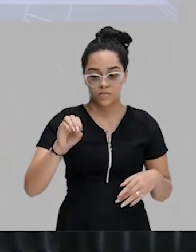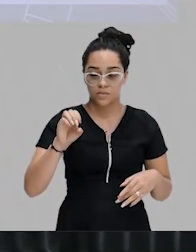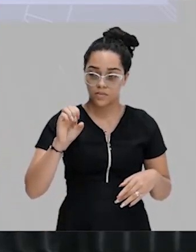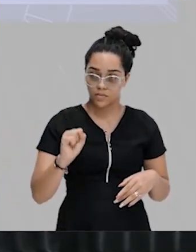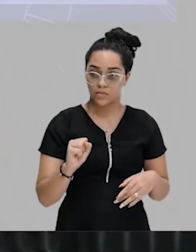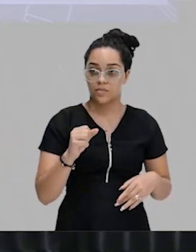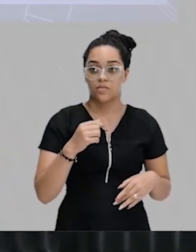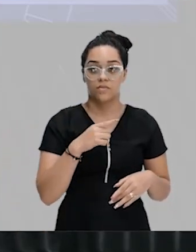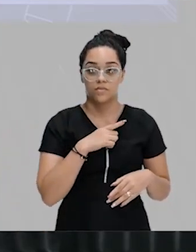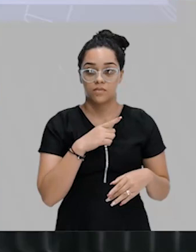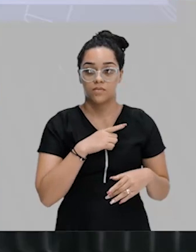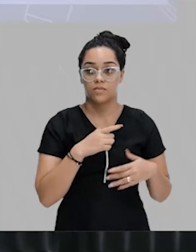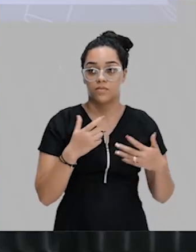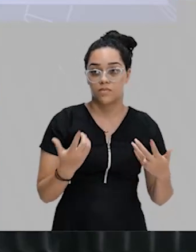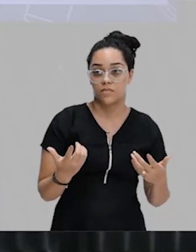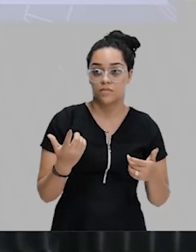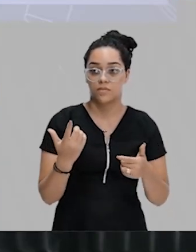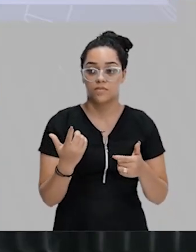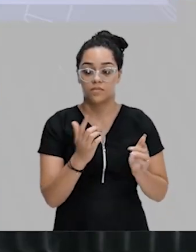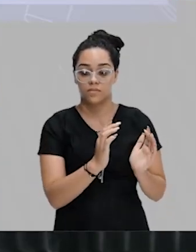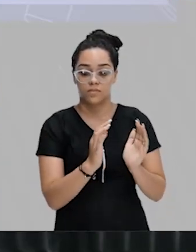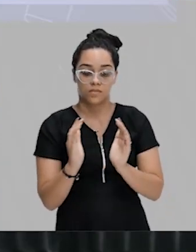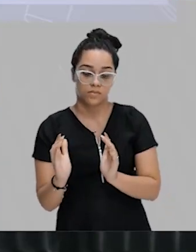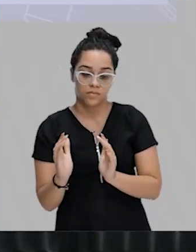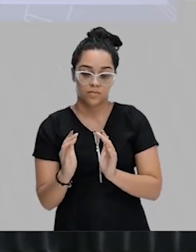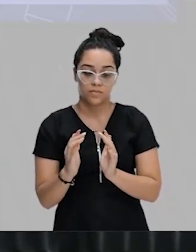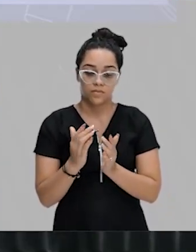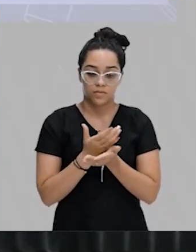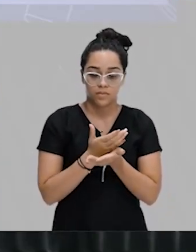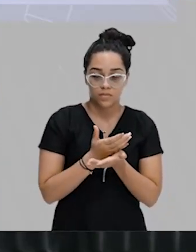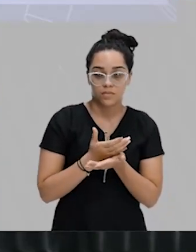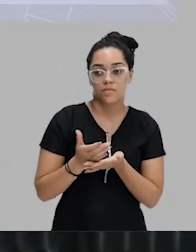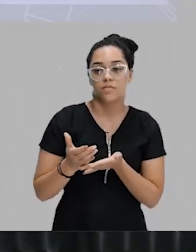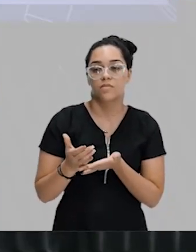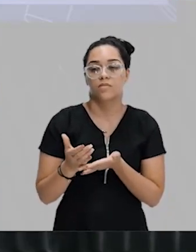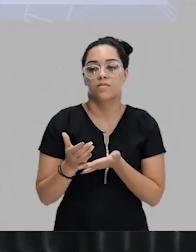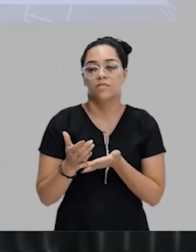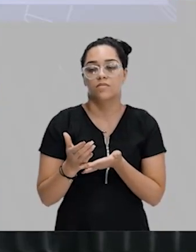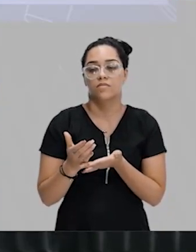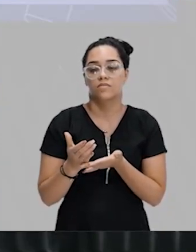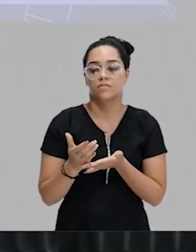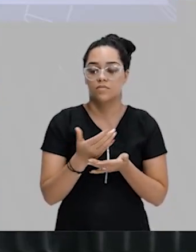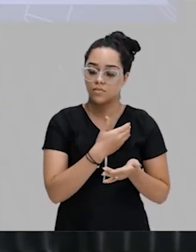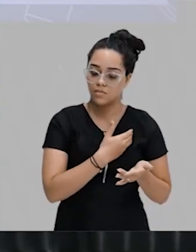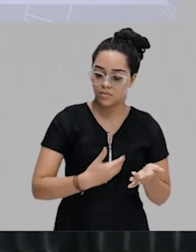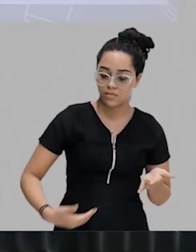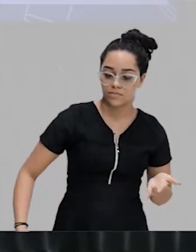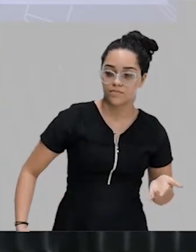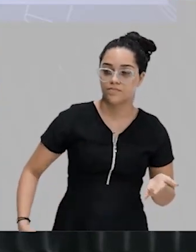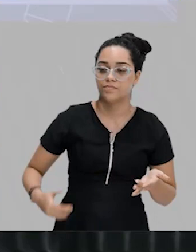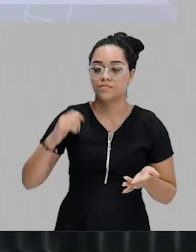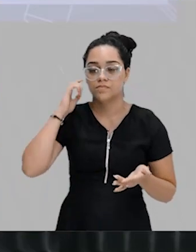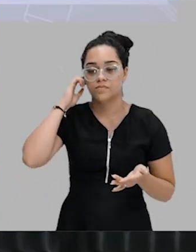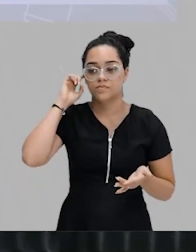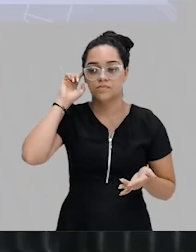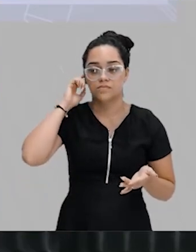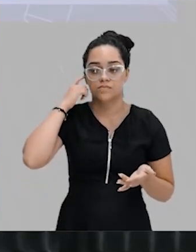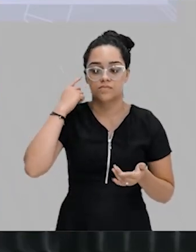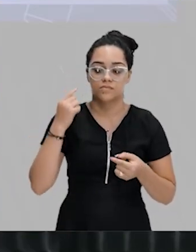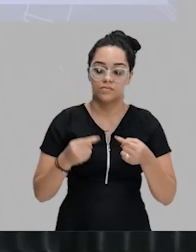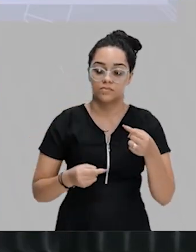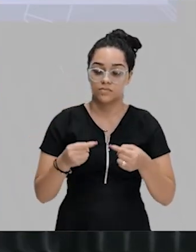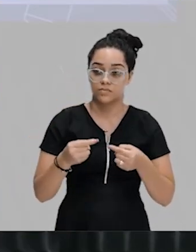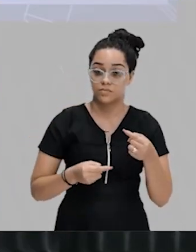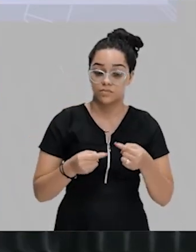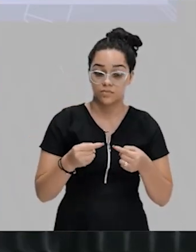raiz, ou a fase embrionária da formação desses estados modernos, é discutir o